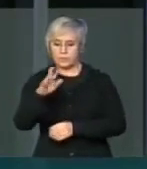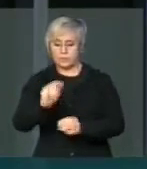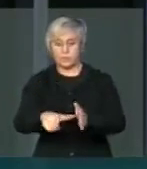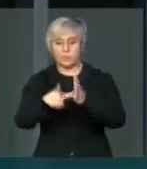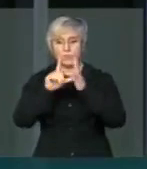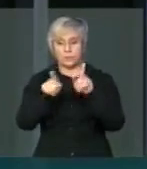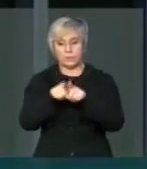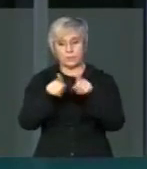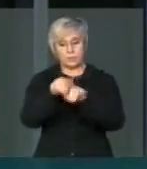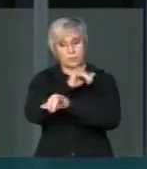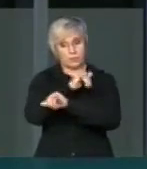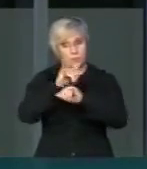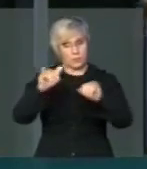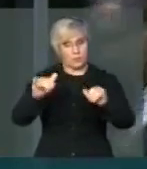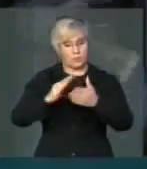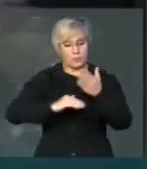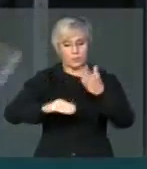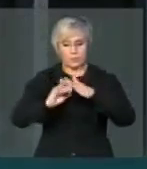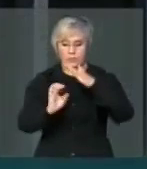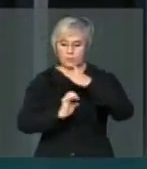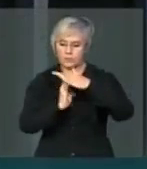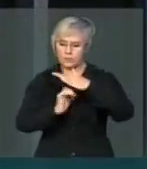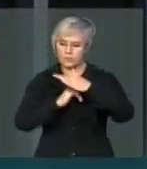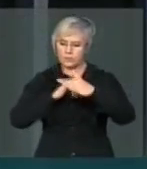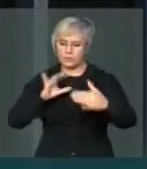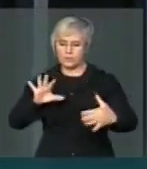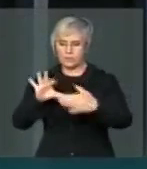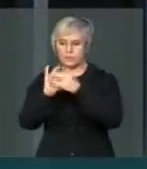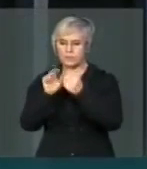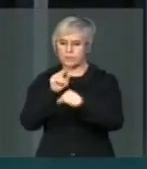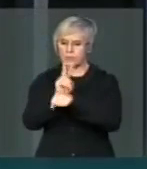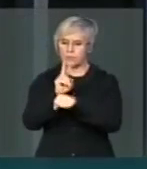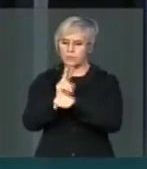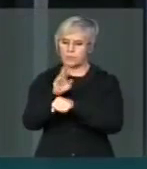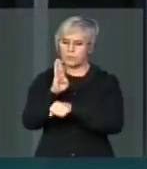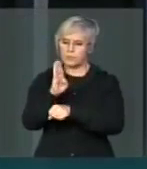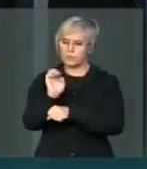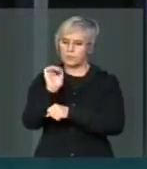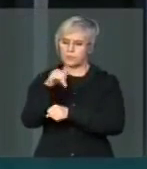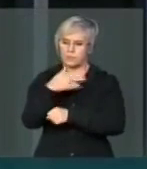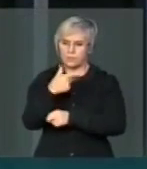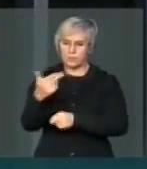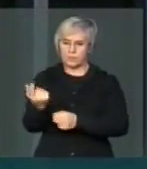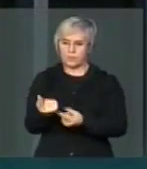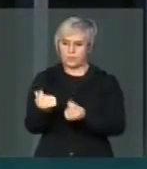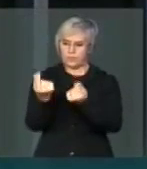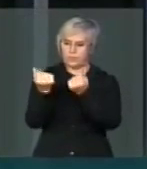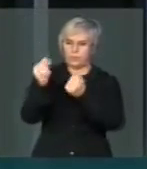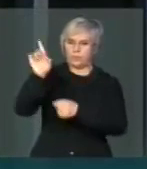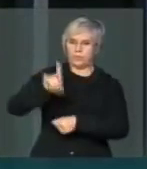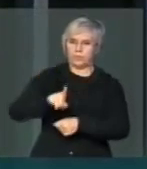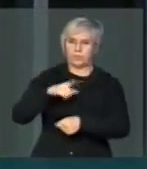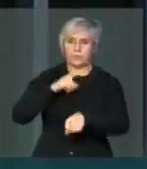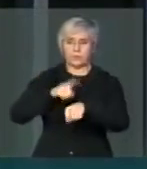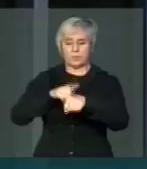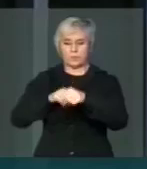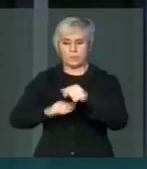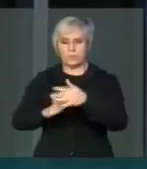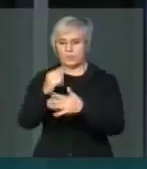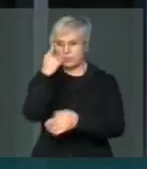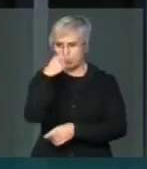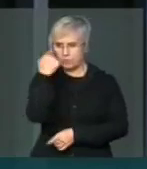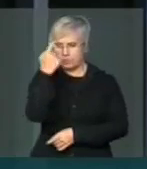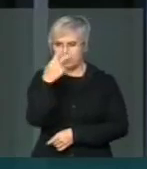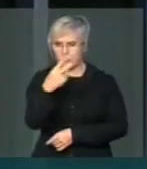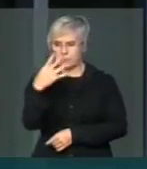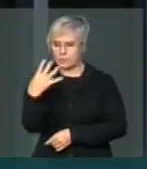realize a comunicação de todas as entidades que possam estar na guarda de bens, direitos ou valores no requerido prazo de 24 horas após